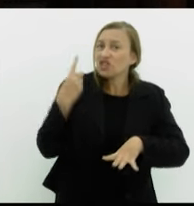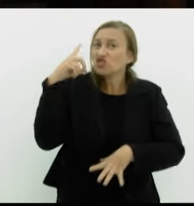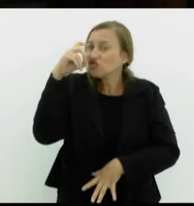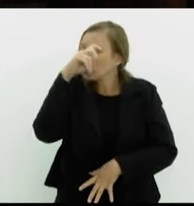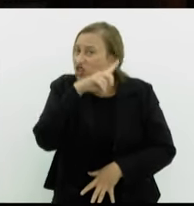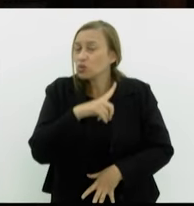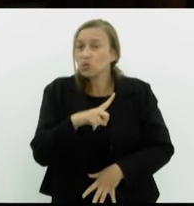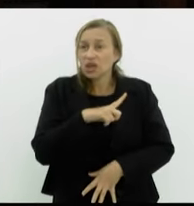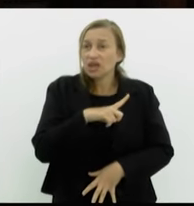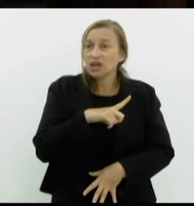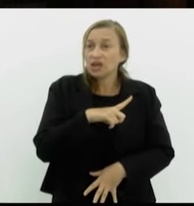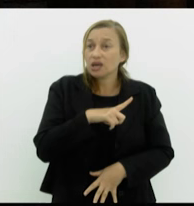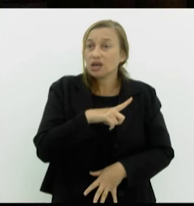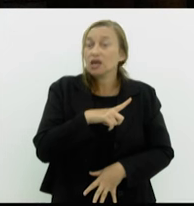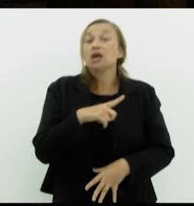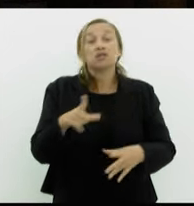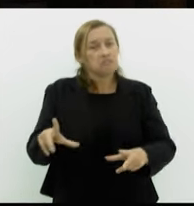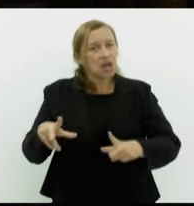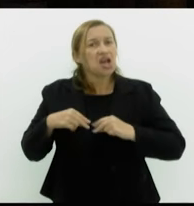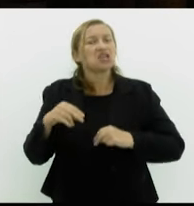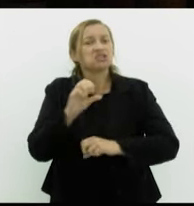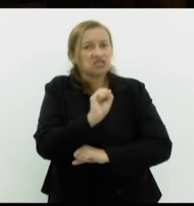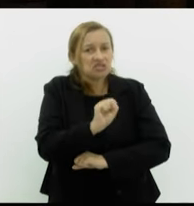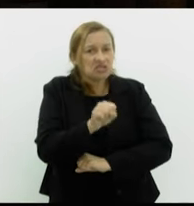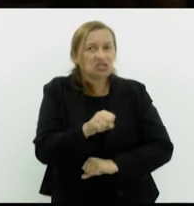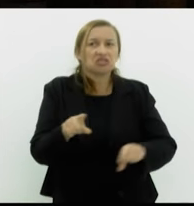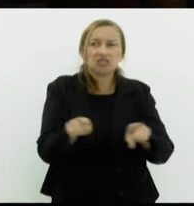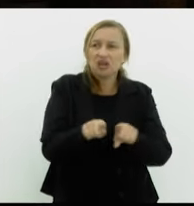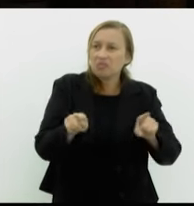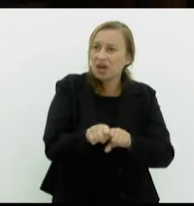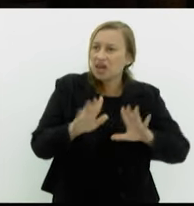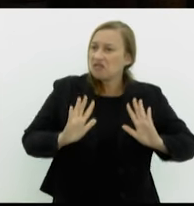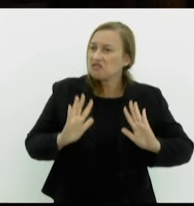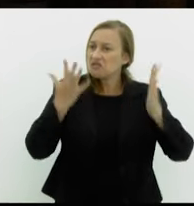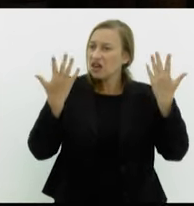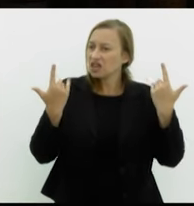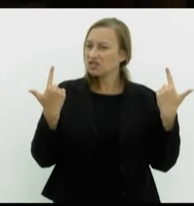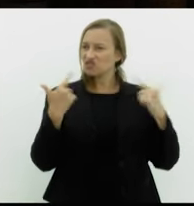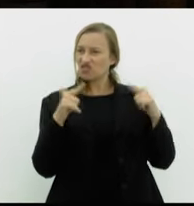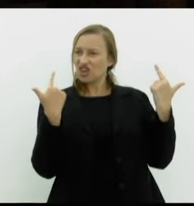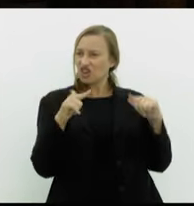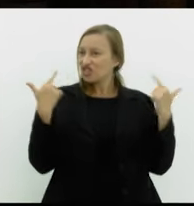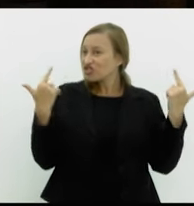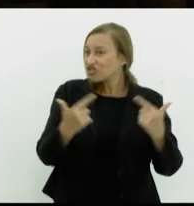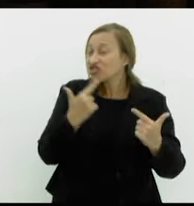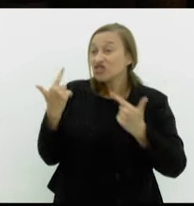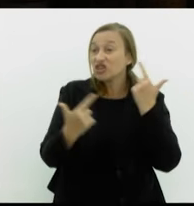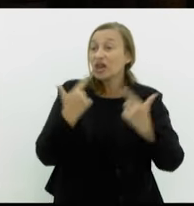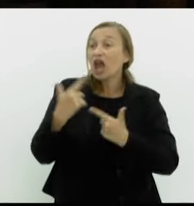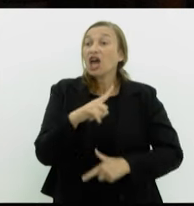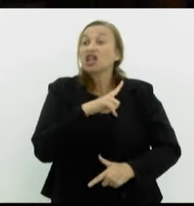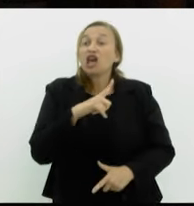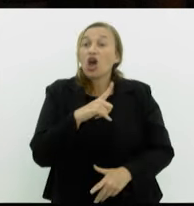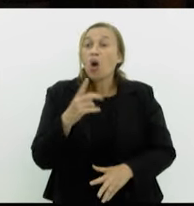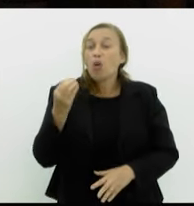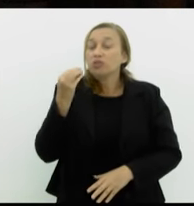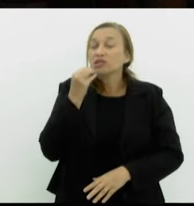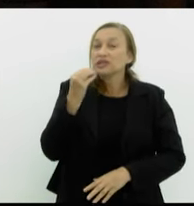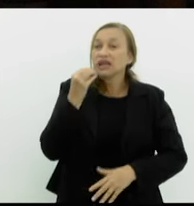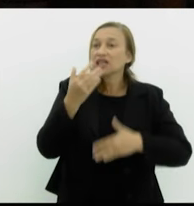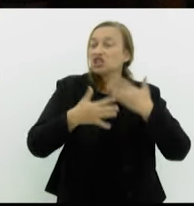difícil, eles merecem, sim, também se divertir, merecem ter as oportunidades de